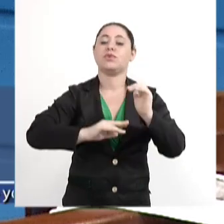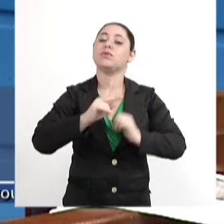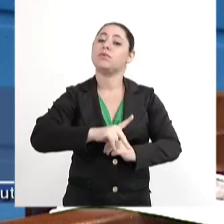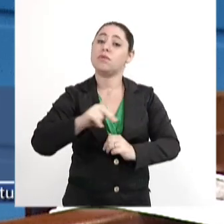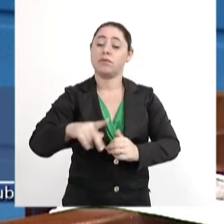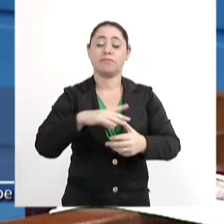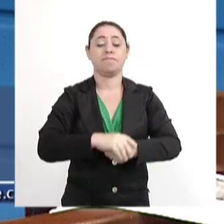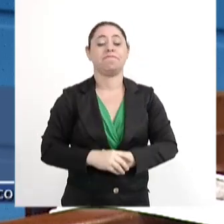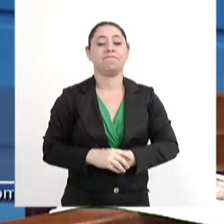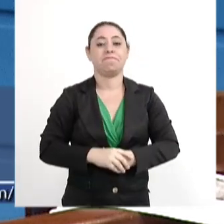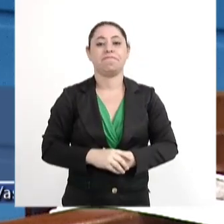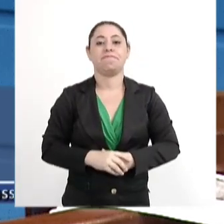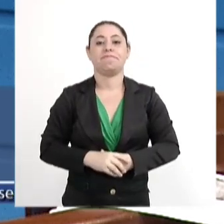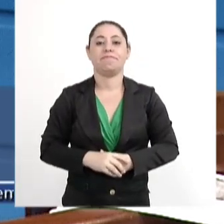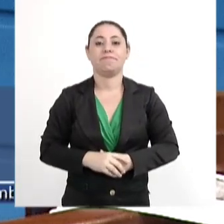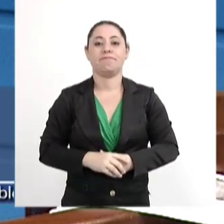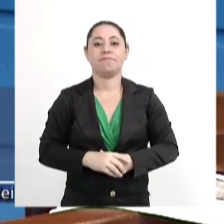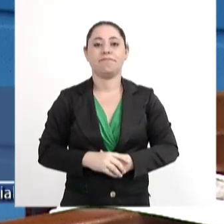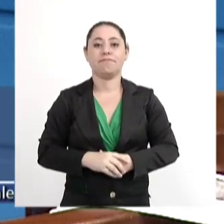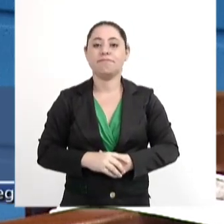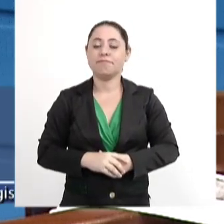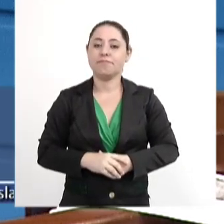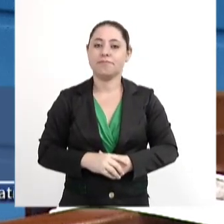professores. E